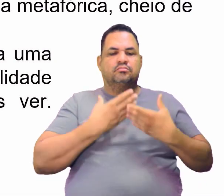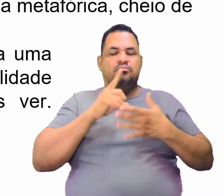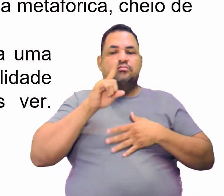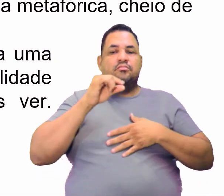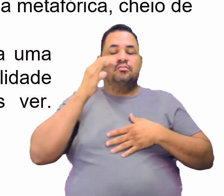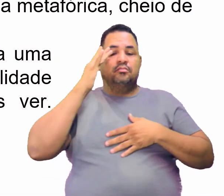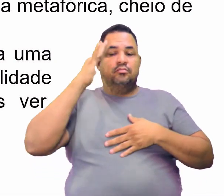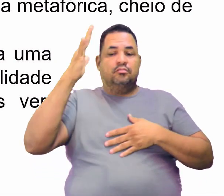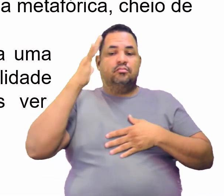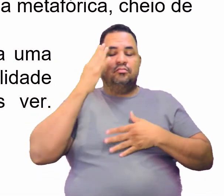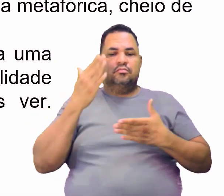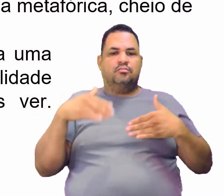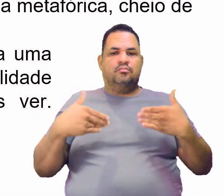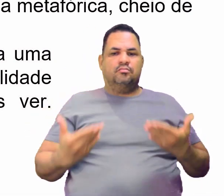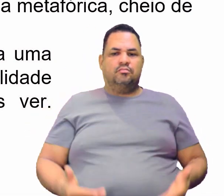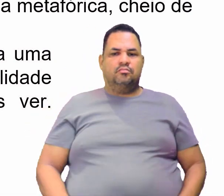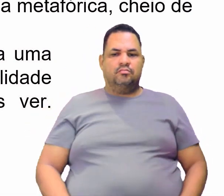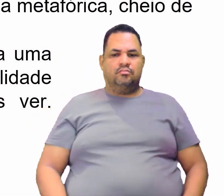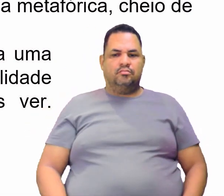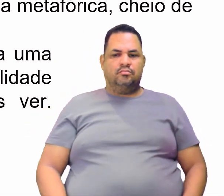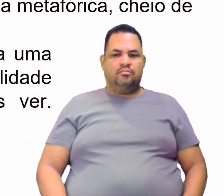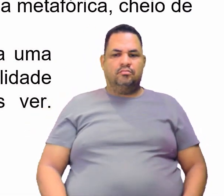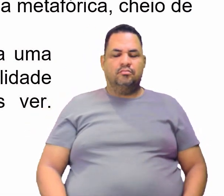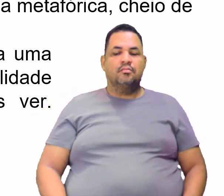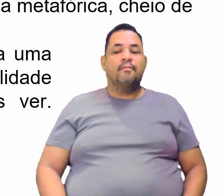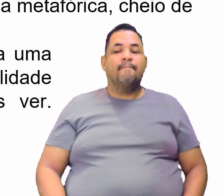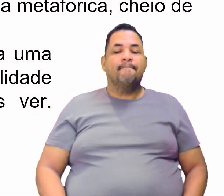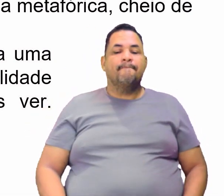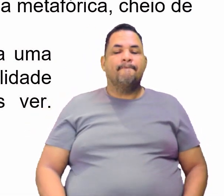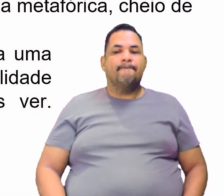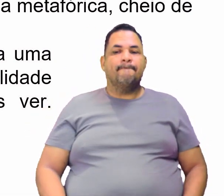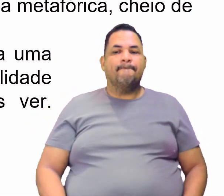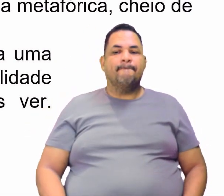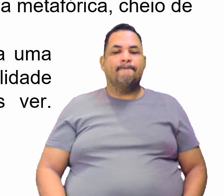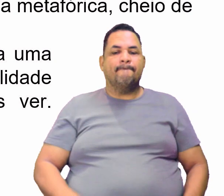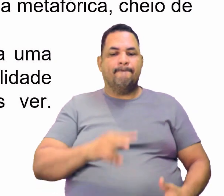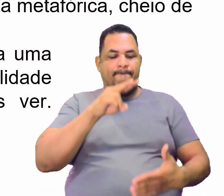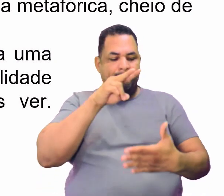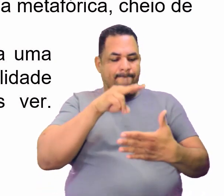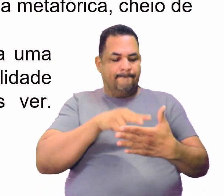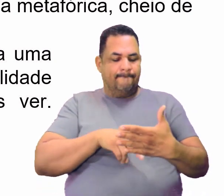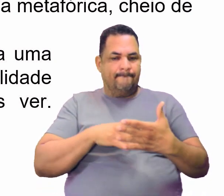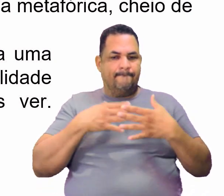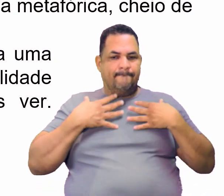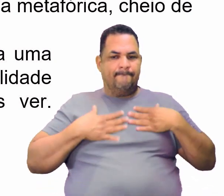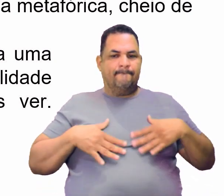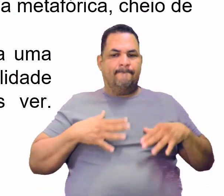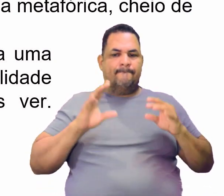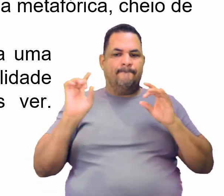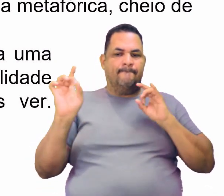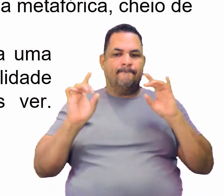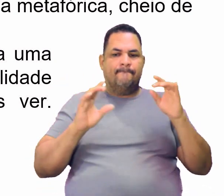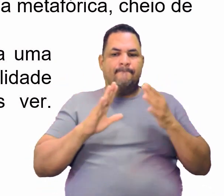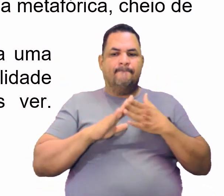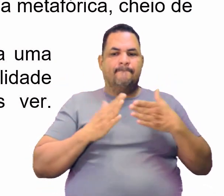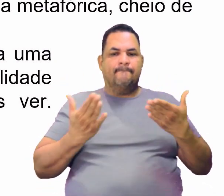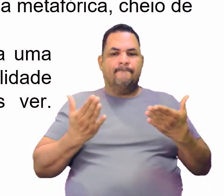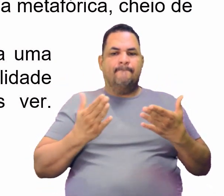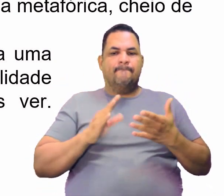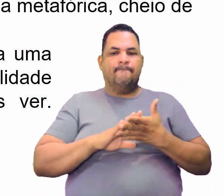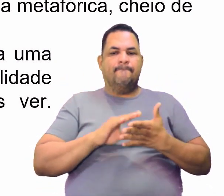é um sonho. Vamos lá, vocês aqui, ó, você vai ler com calma, cada um aqui, e agora